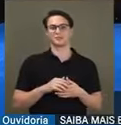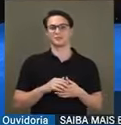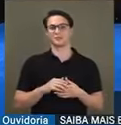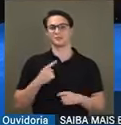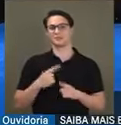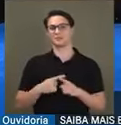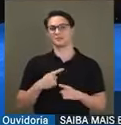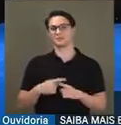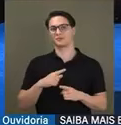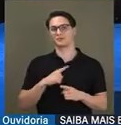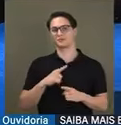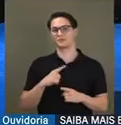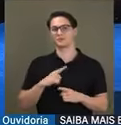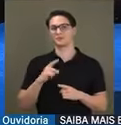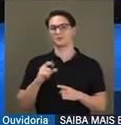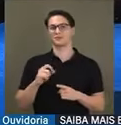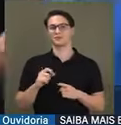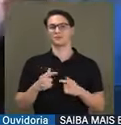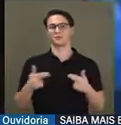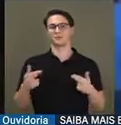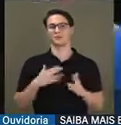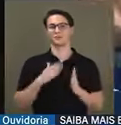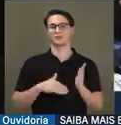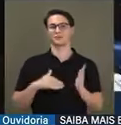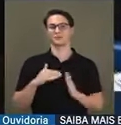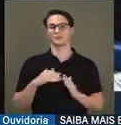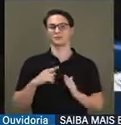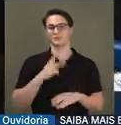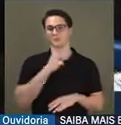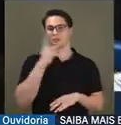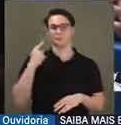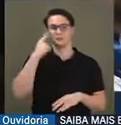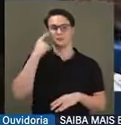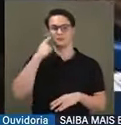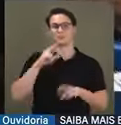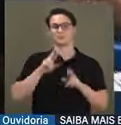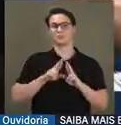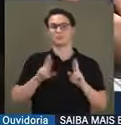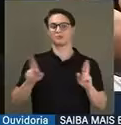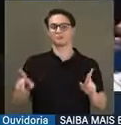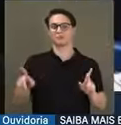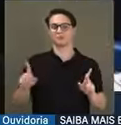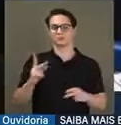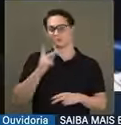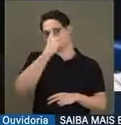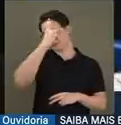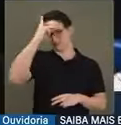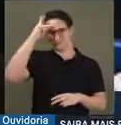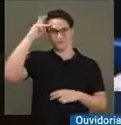Porque está vindo à tona tudo. Colegas que pensam divergentes, colegas que